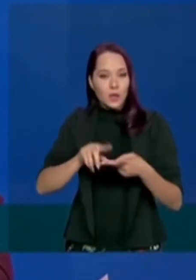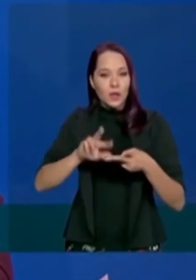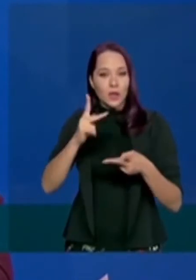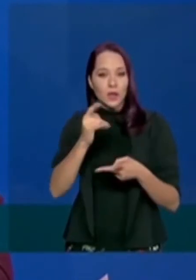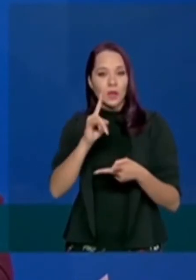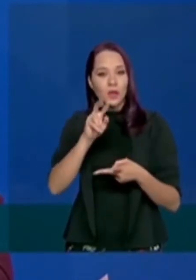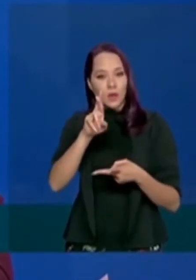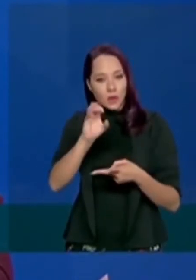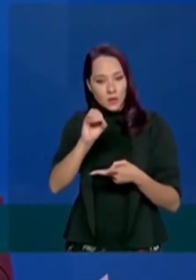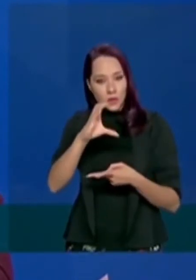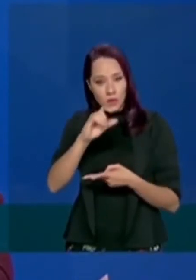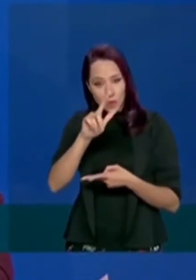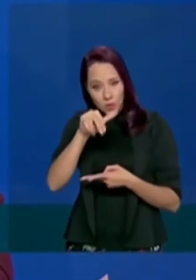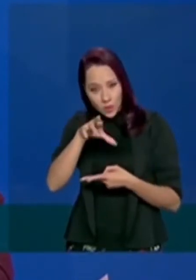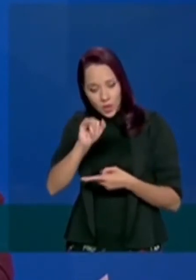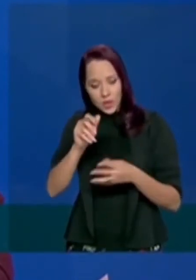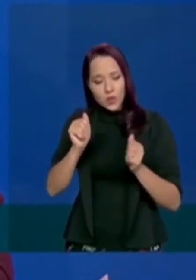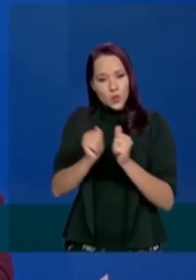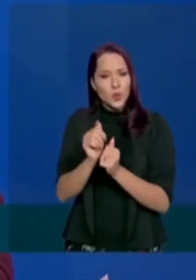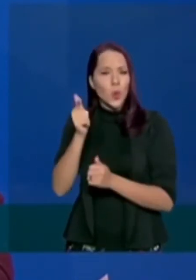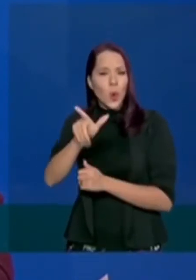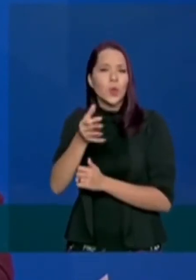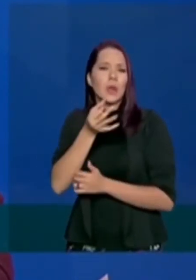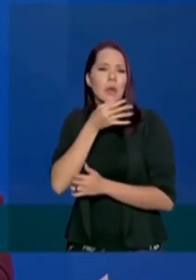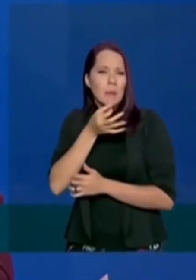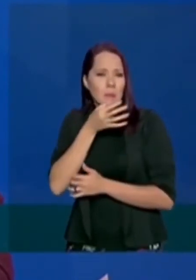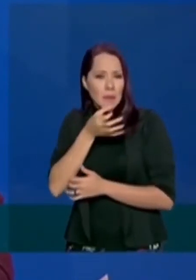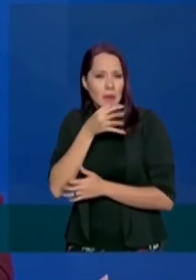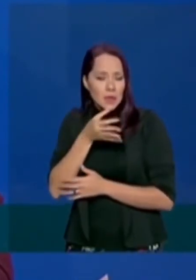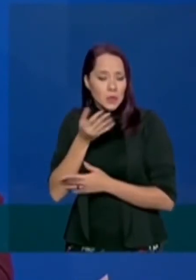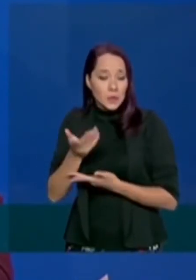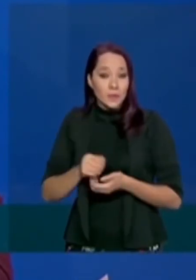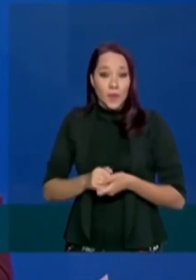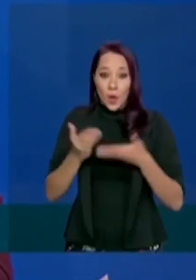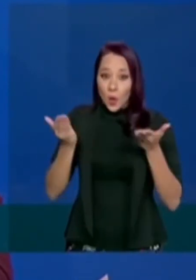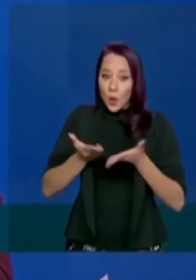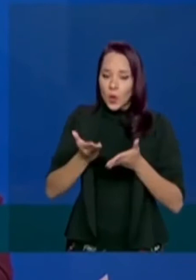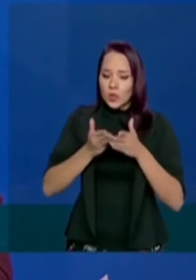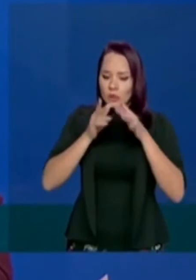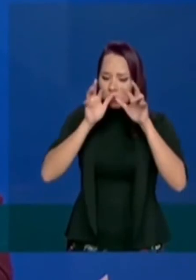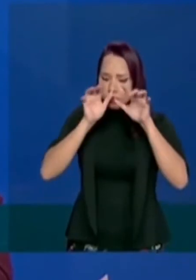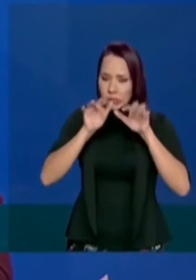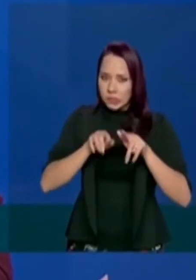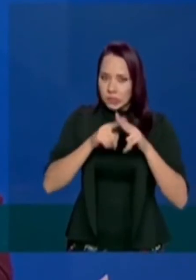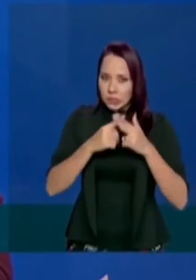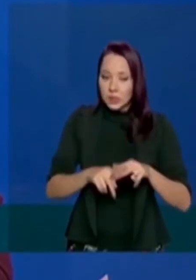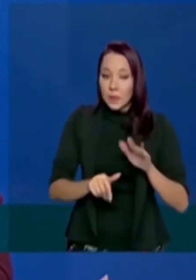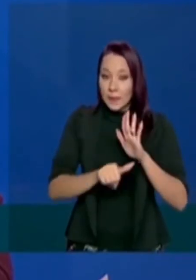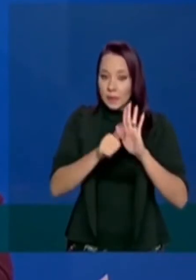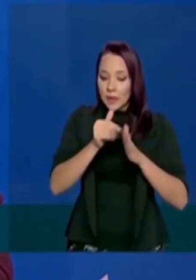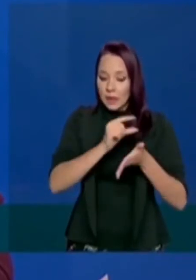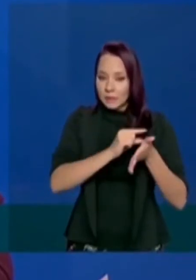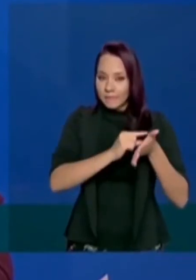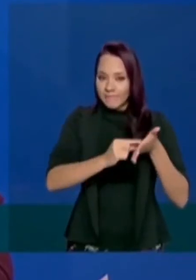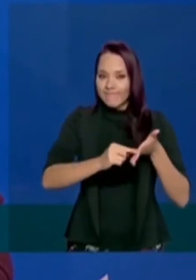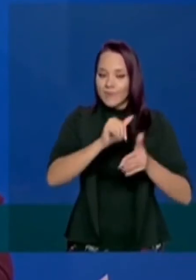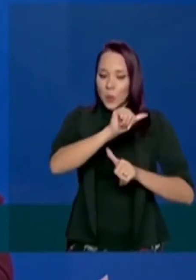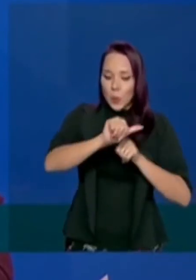associada à azitromicina. Hoje, nós estamos reeditando a primeira nota informativa,